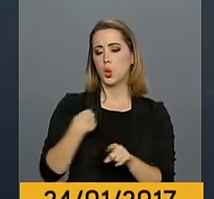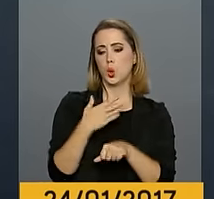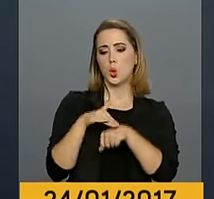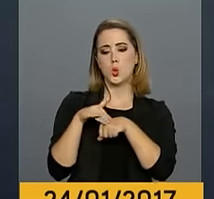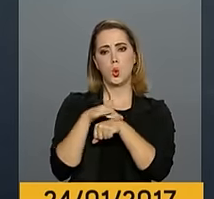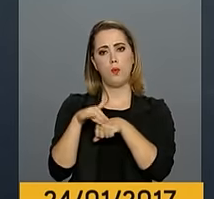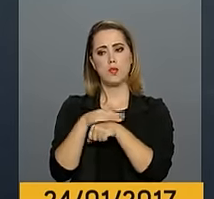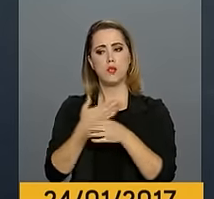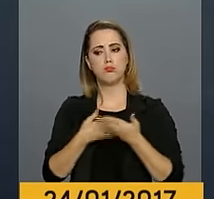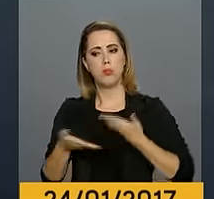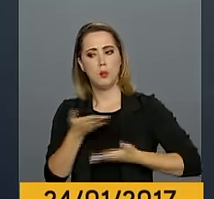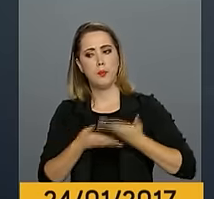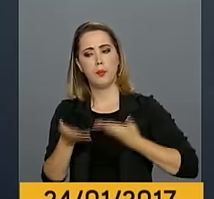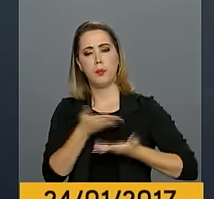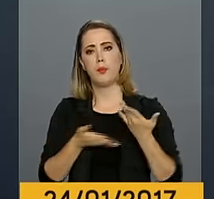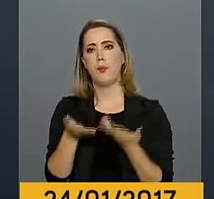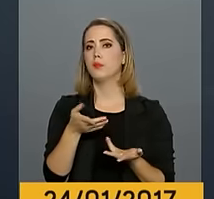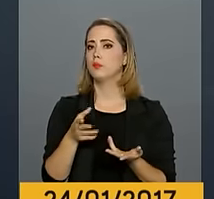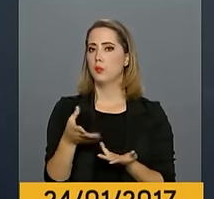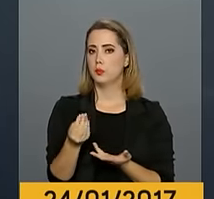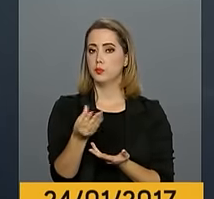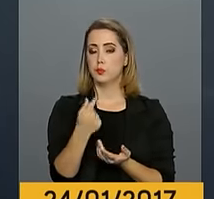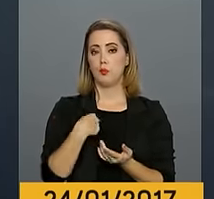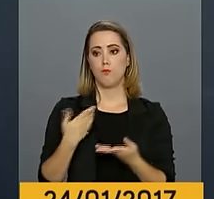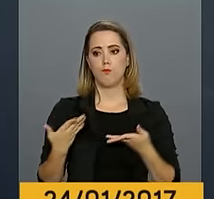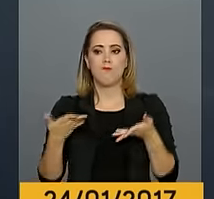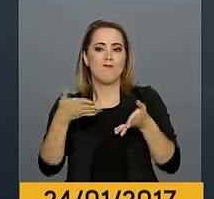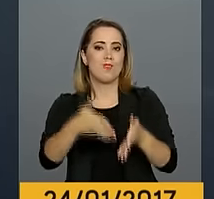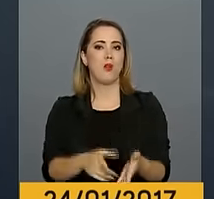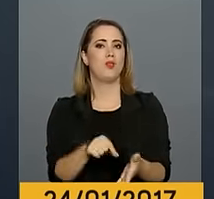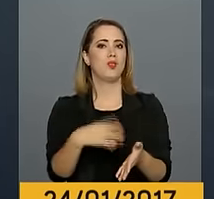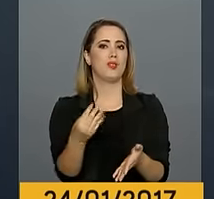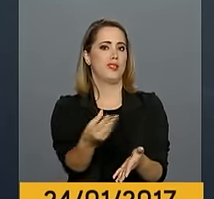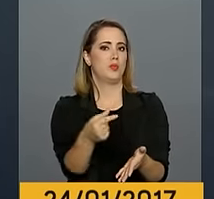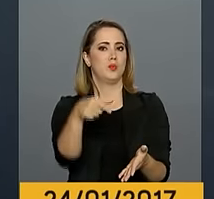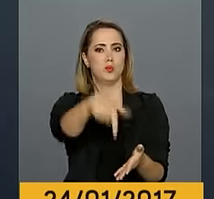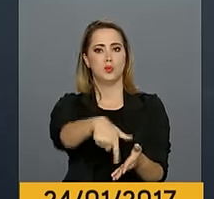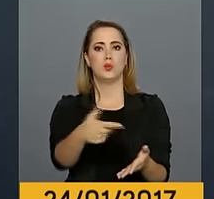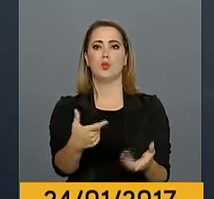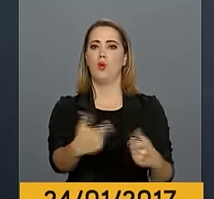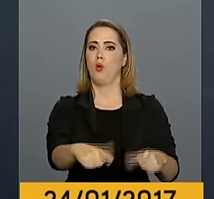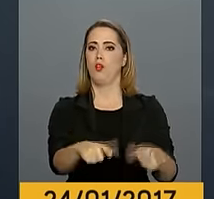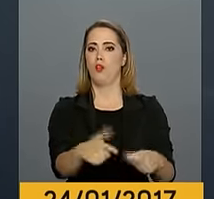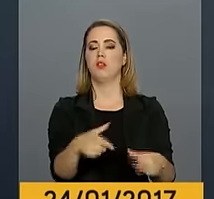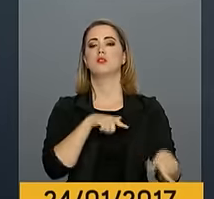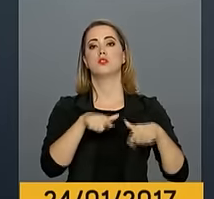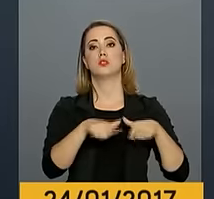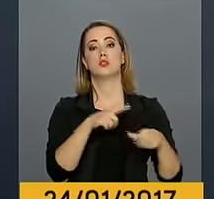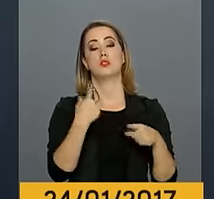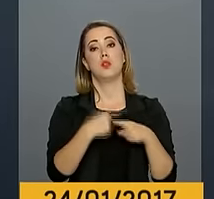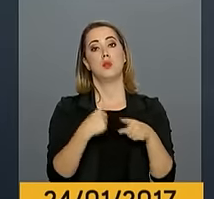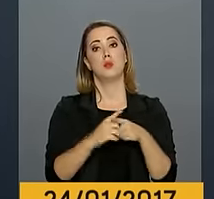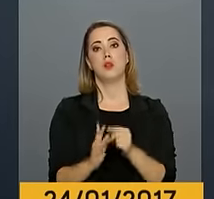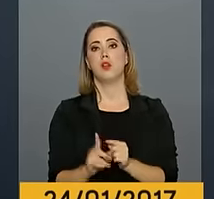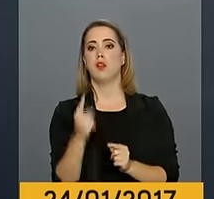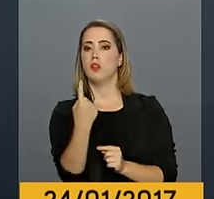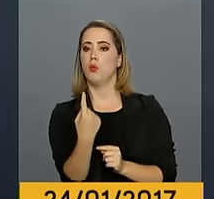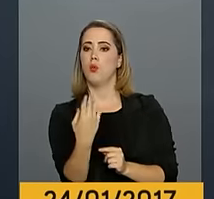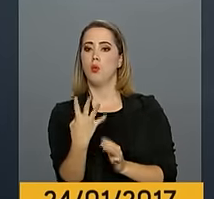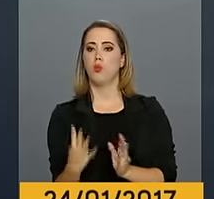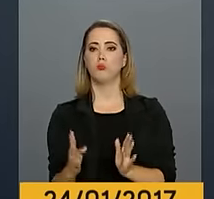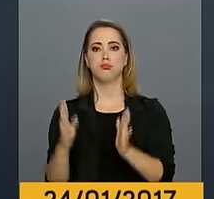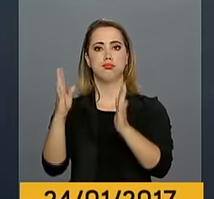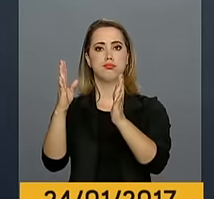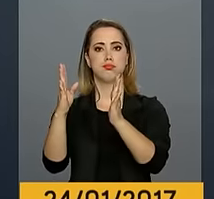Então, digamos assim, eu frequentei muito aquela fundação, porque era de um andar para o outro. E